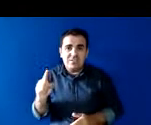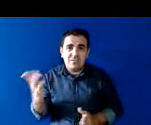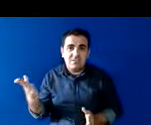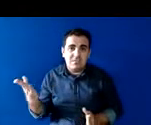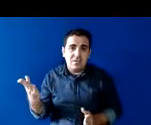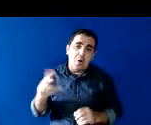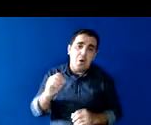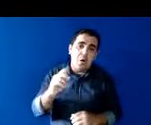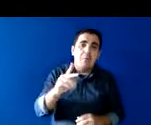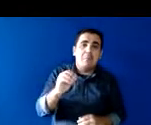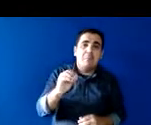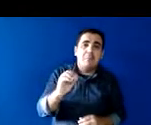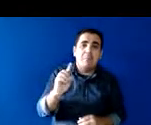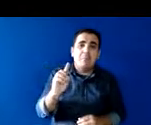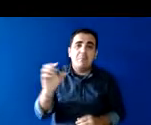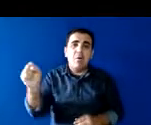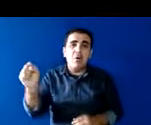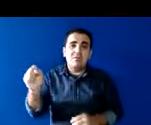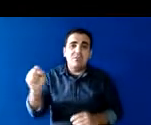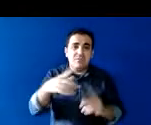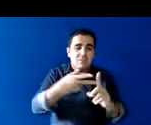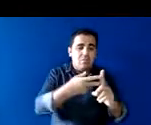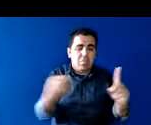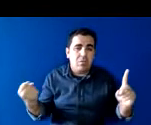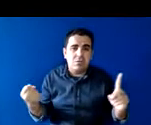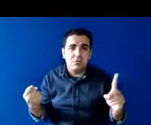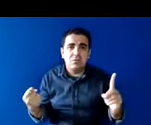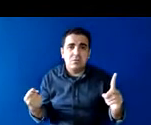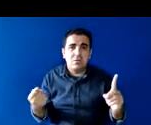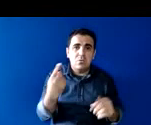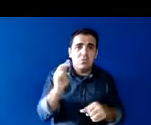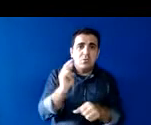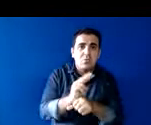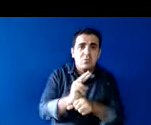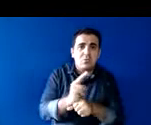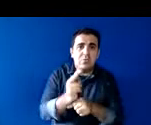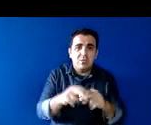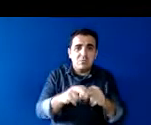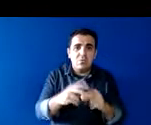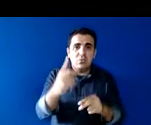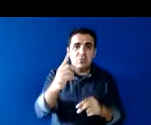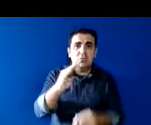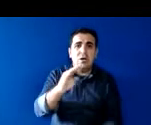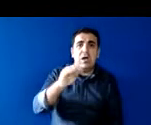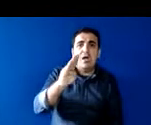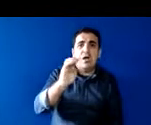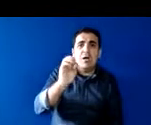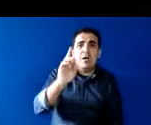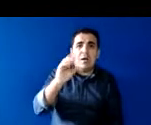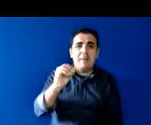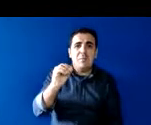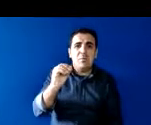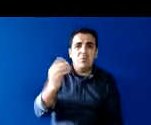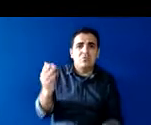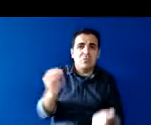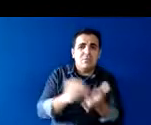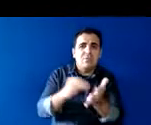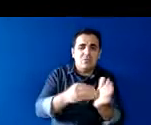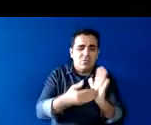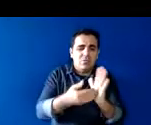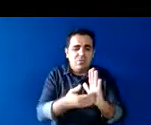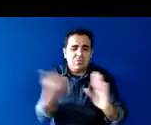pós-curetagem, ou pós-aspiração manual, ou num cuidado por um aborto incompleto, por um abortamento